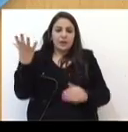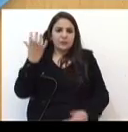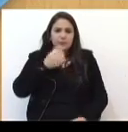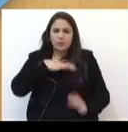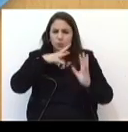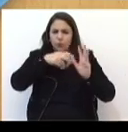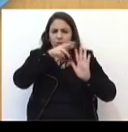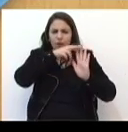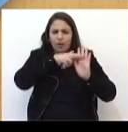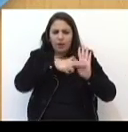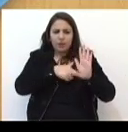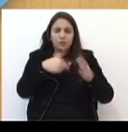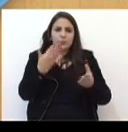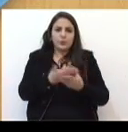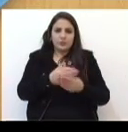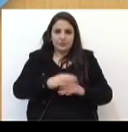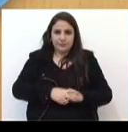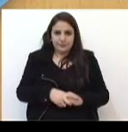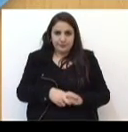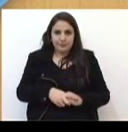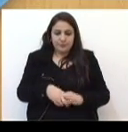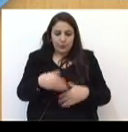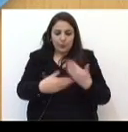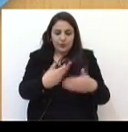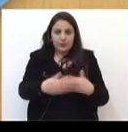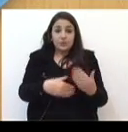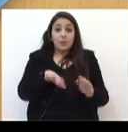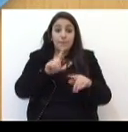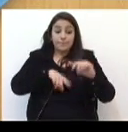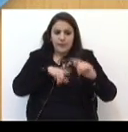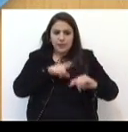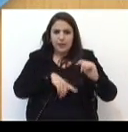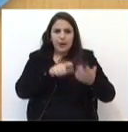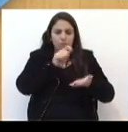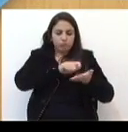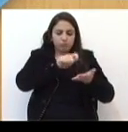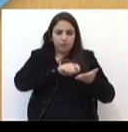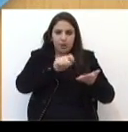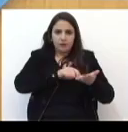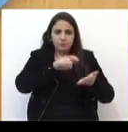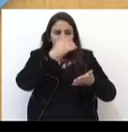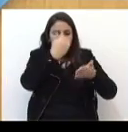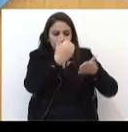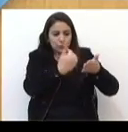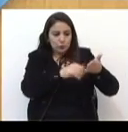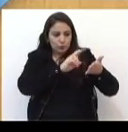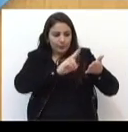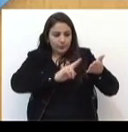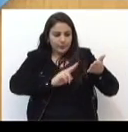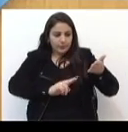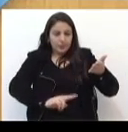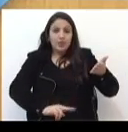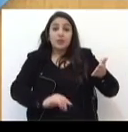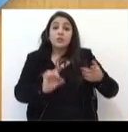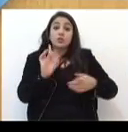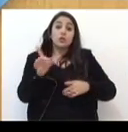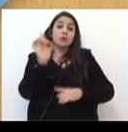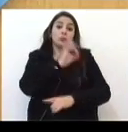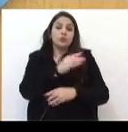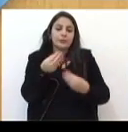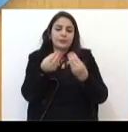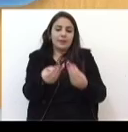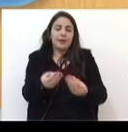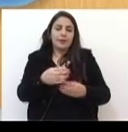todas as instruções sobre o processo. Já o material como o caderno e a lista de eleitores será entregue apenas no dia